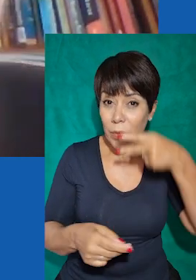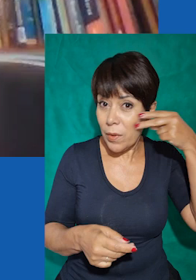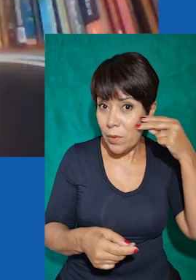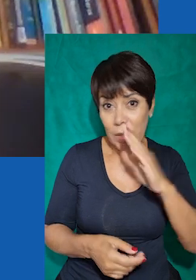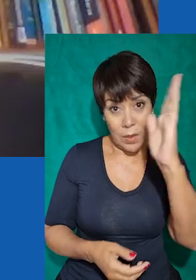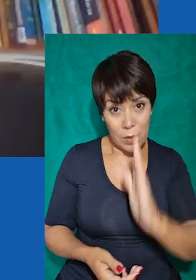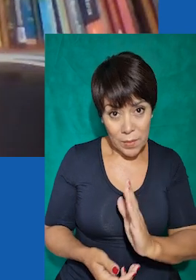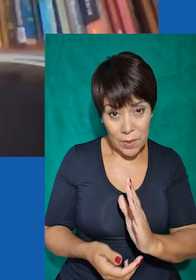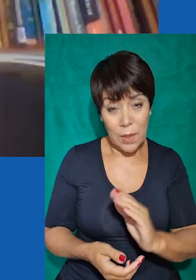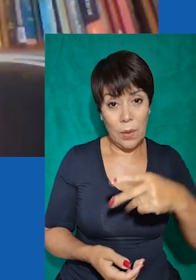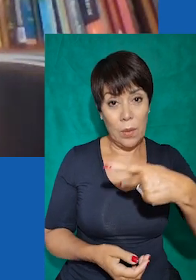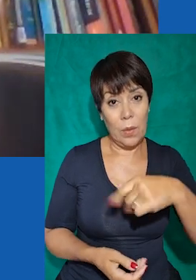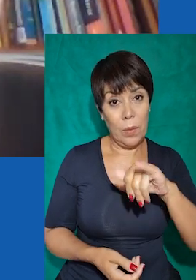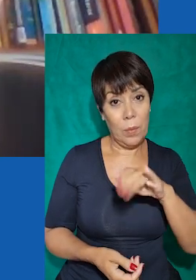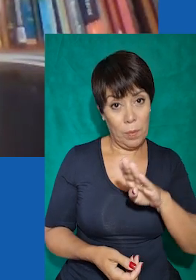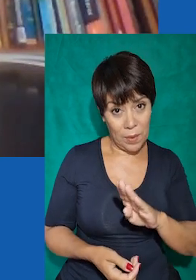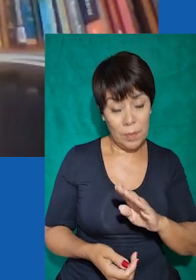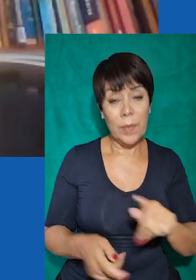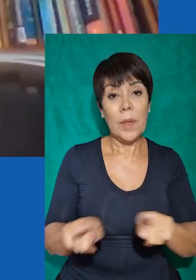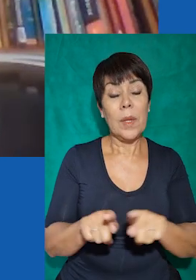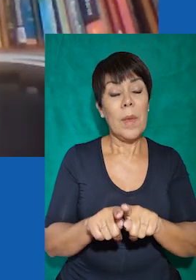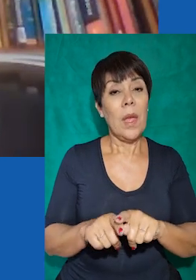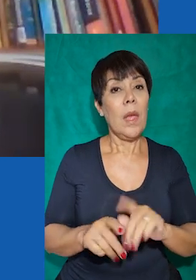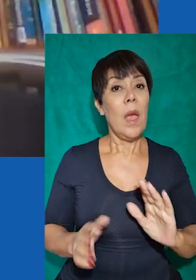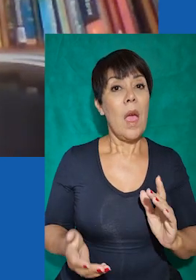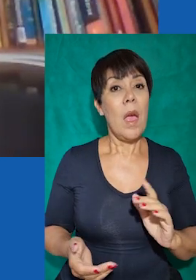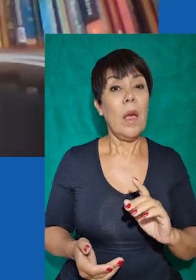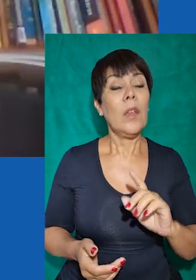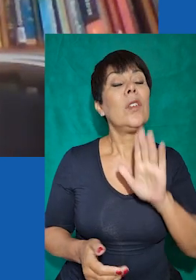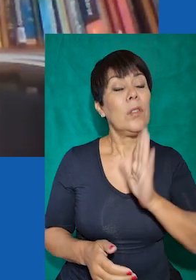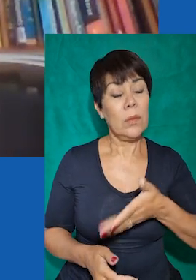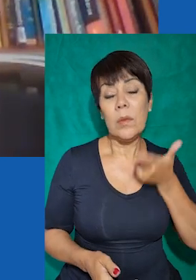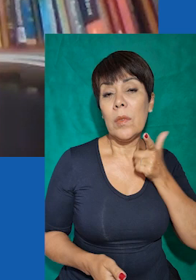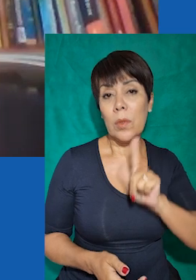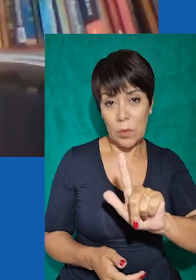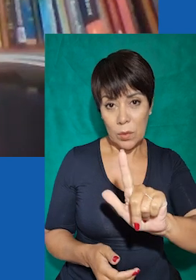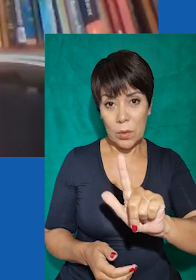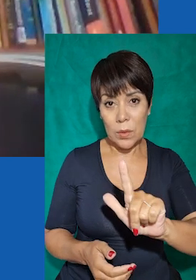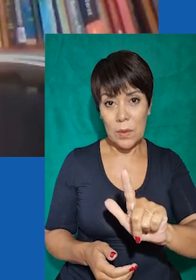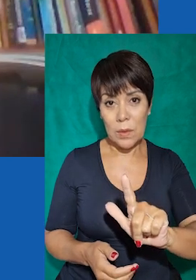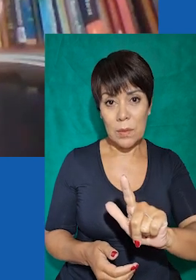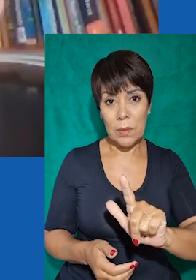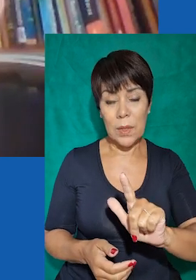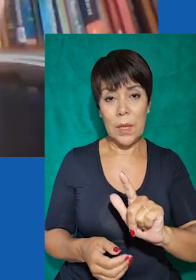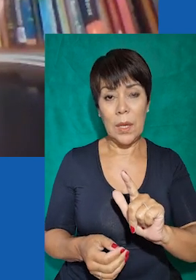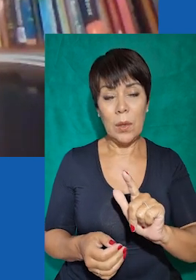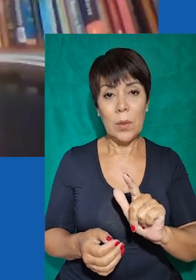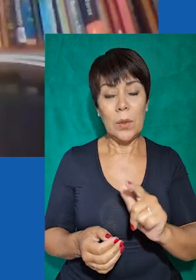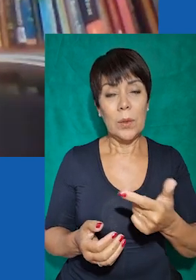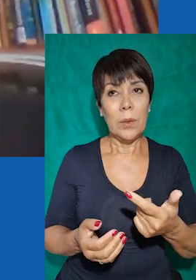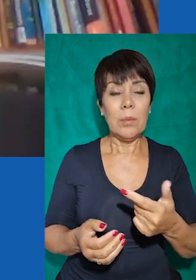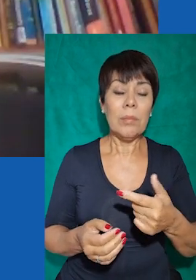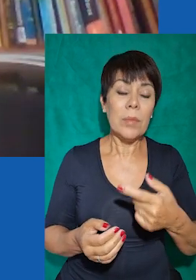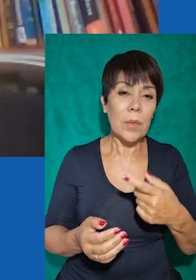né, que não só conseguiu obter pelo menos parte do que